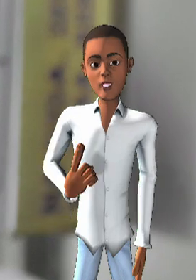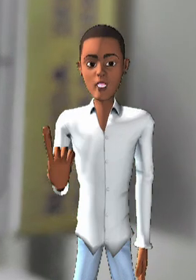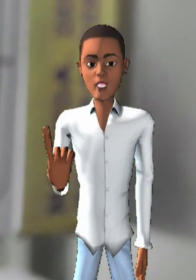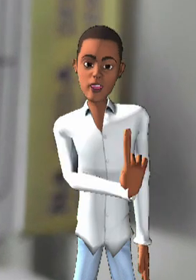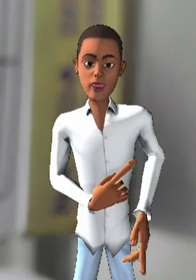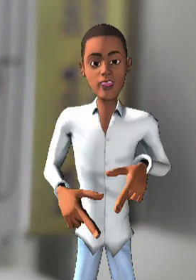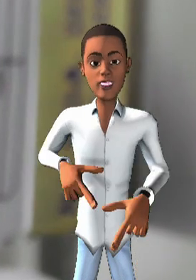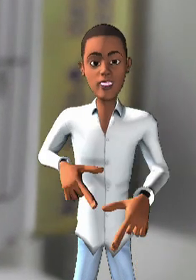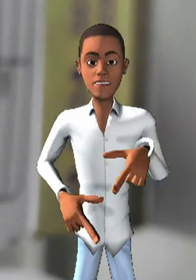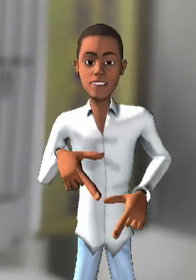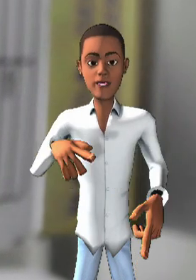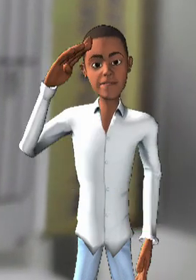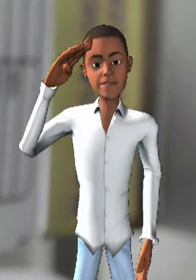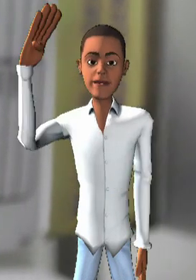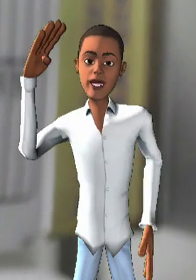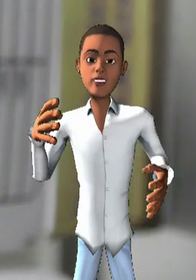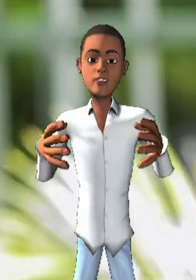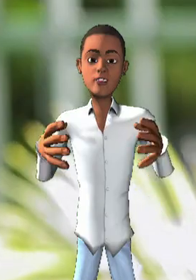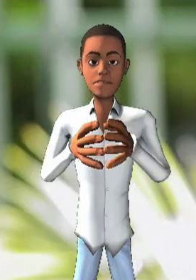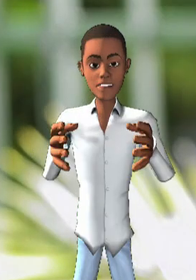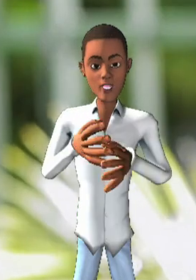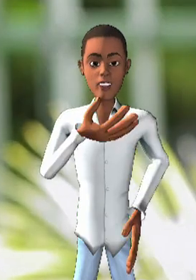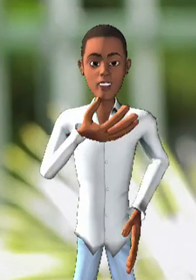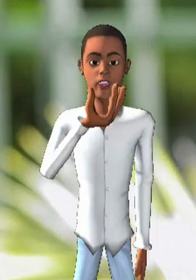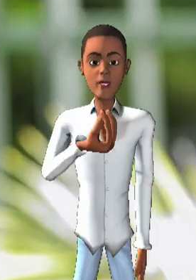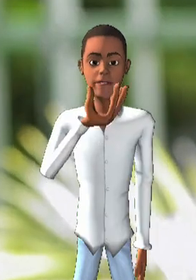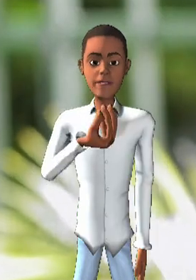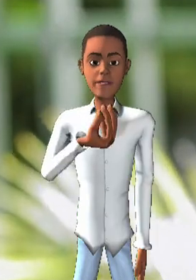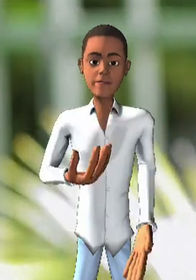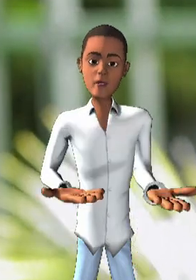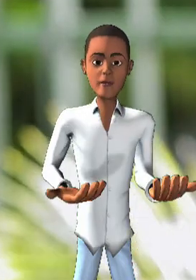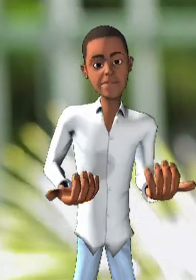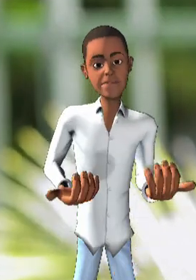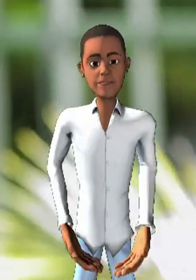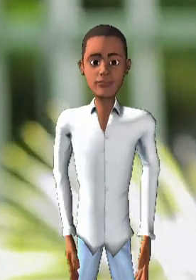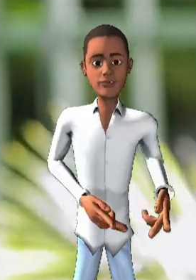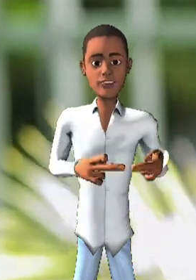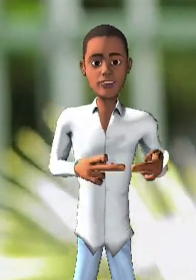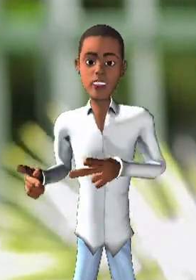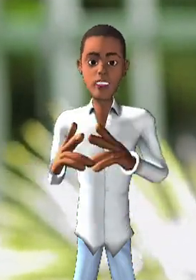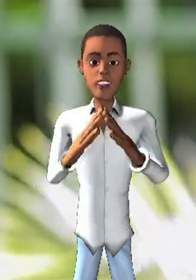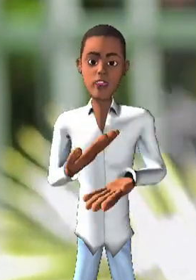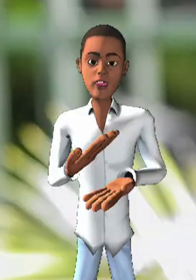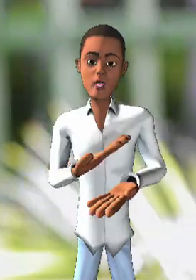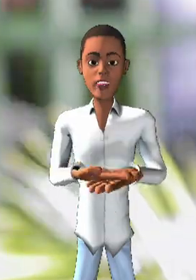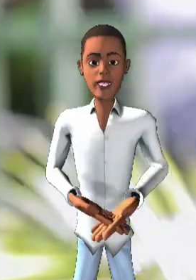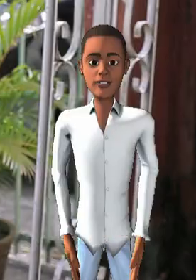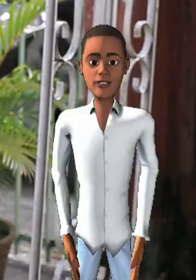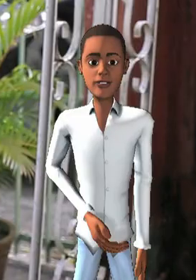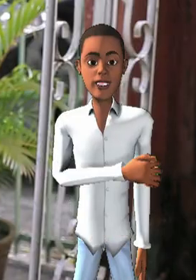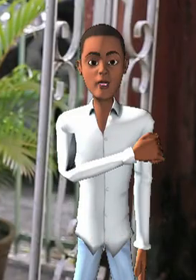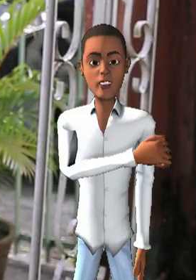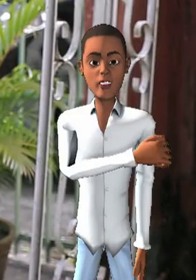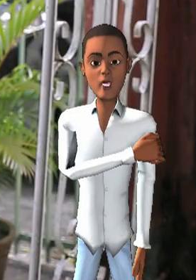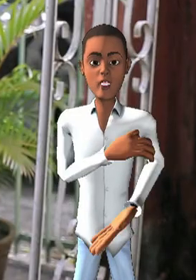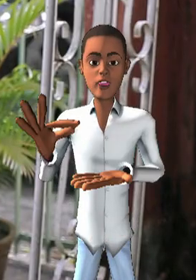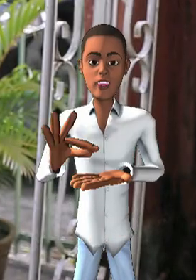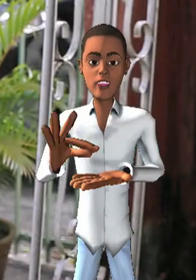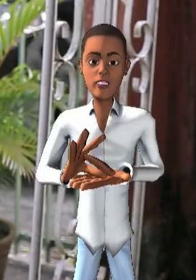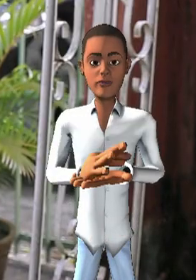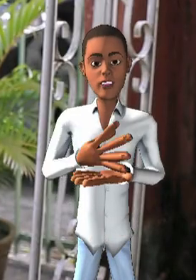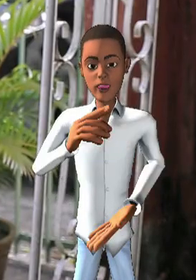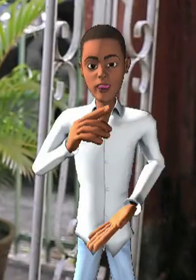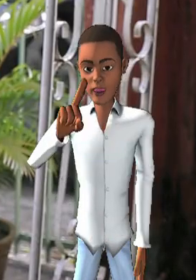gente trabalha geralmente e principalmente com grupos de homens jovens. A gente vai nas escolas e eles vêm, fazem